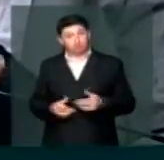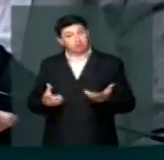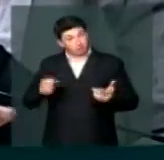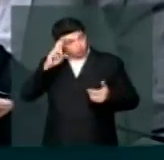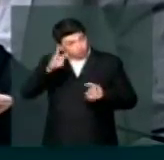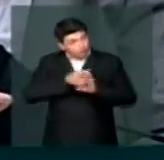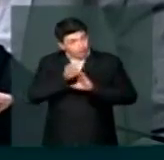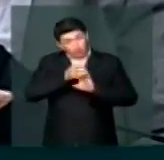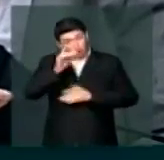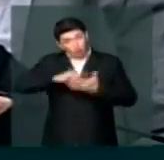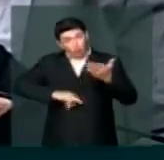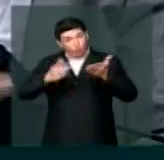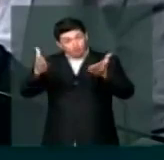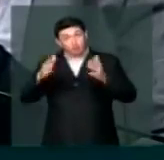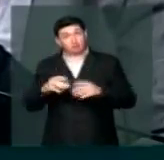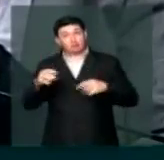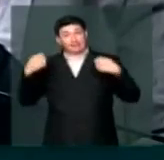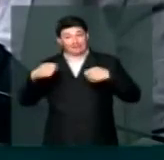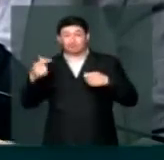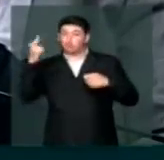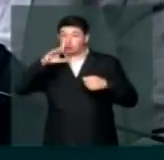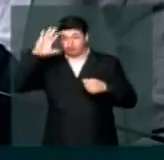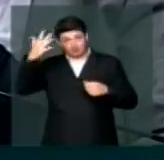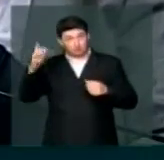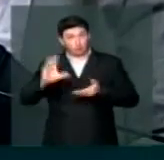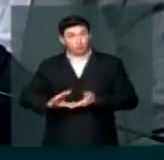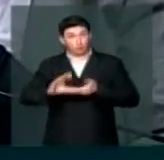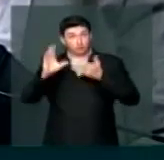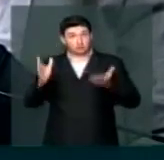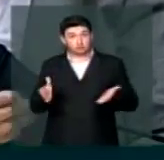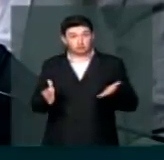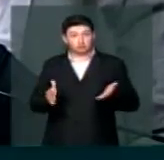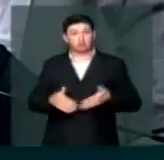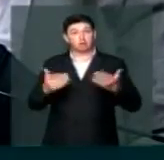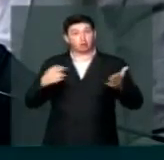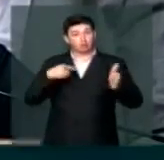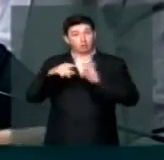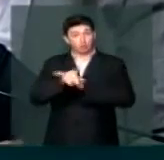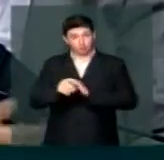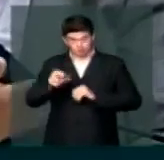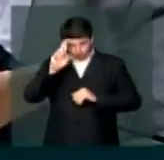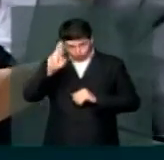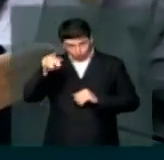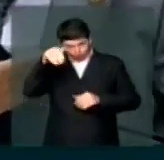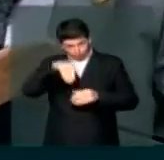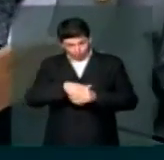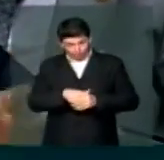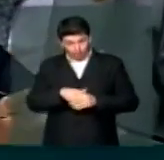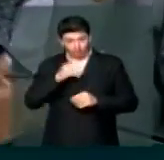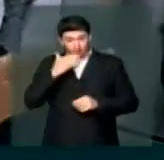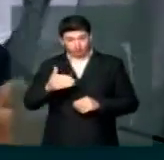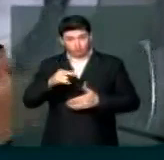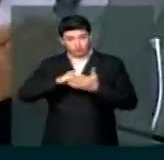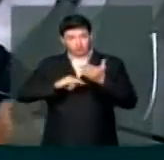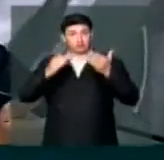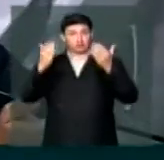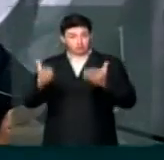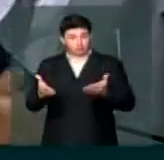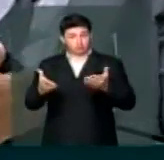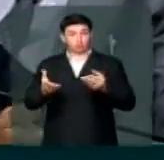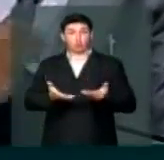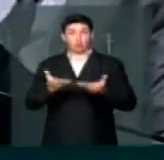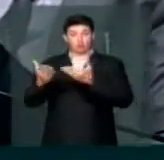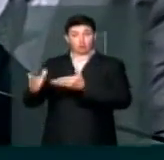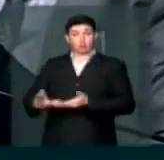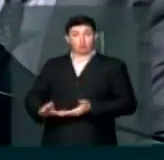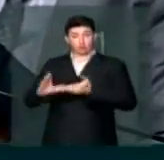por isso o senhor encaminhou a documentação necessária para a decisão do Conselho. Sim. Então, por isso eu pergunto, o senhor votaria em base aos documentos que Vossa Excelência